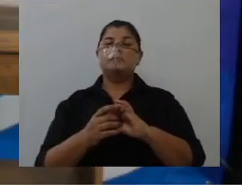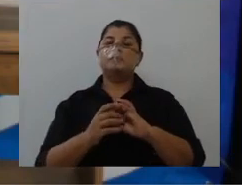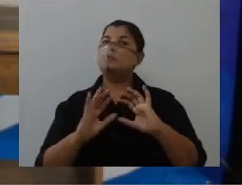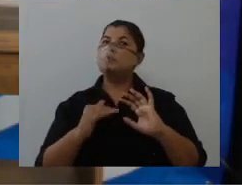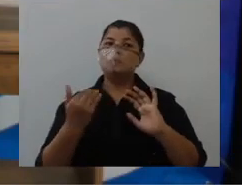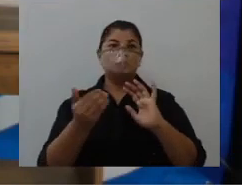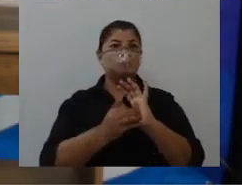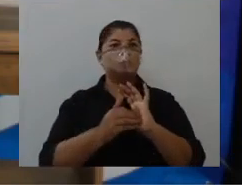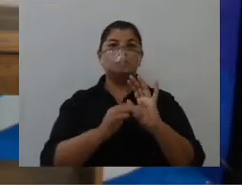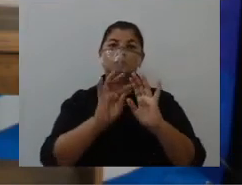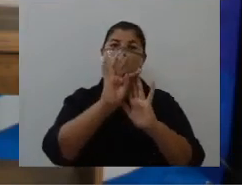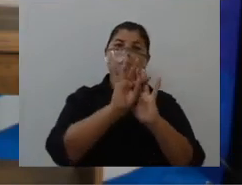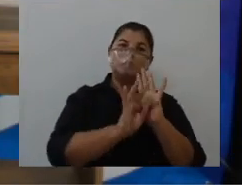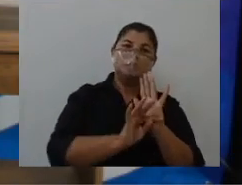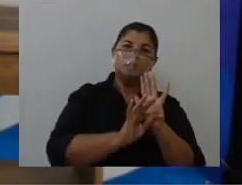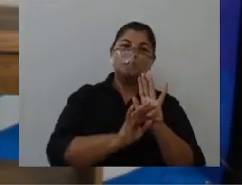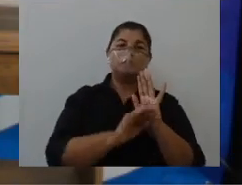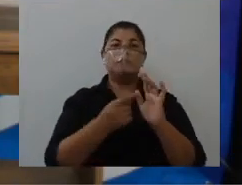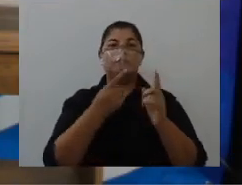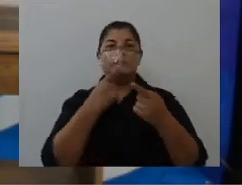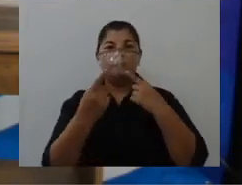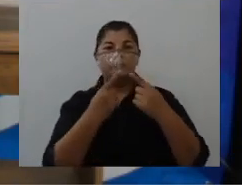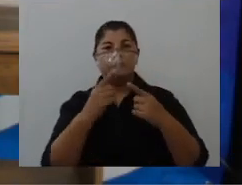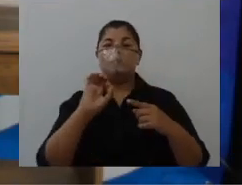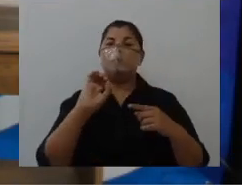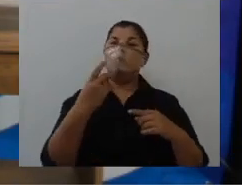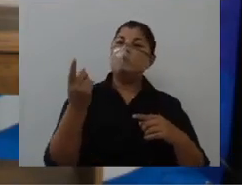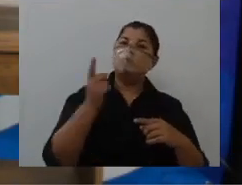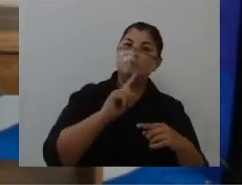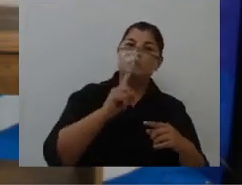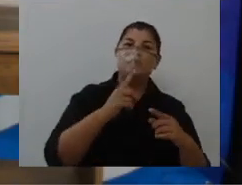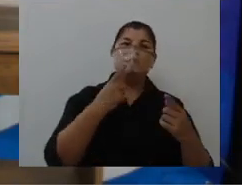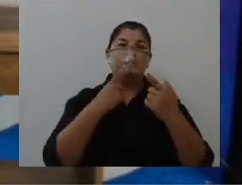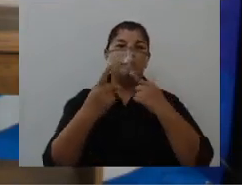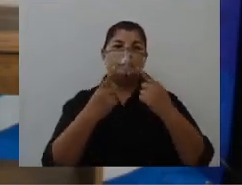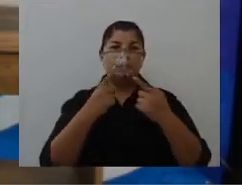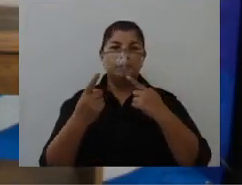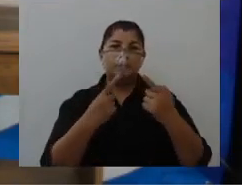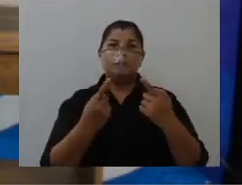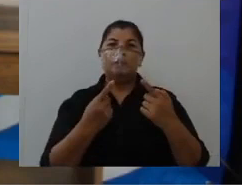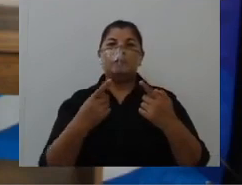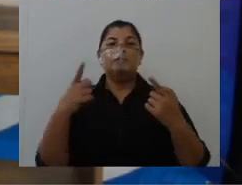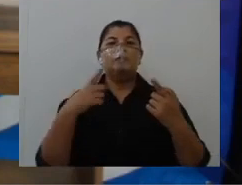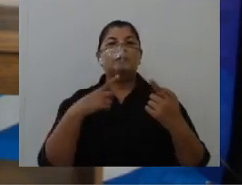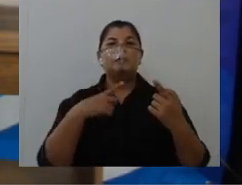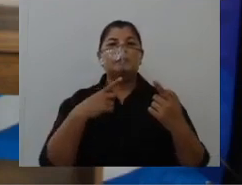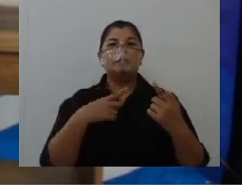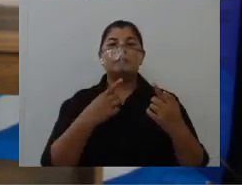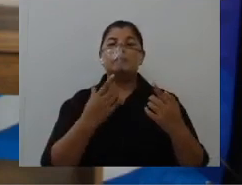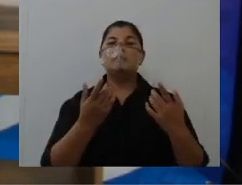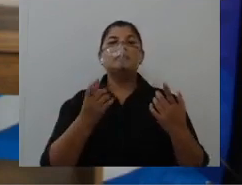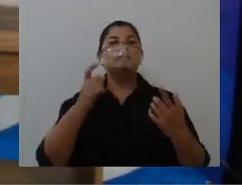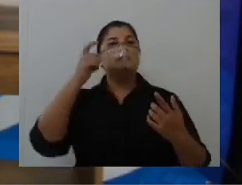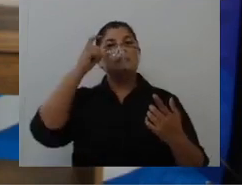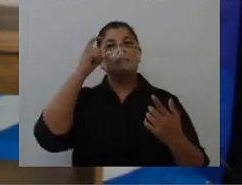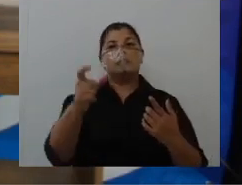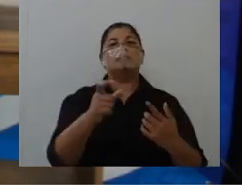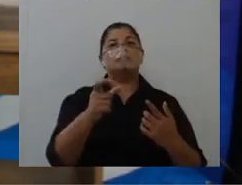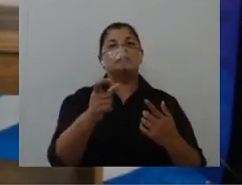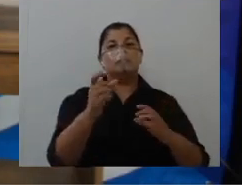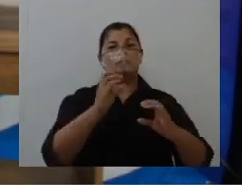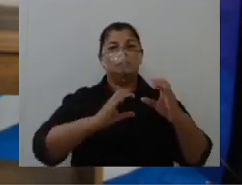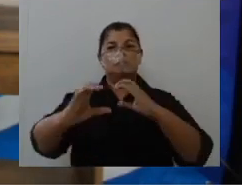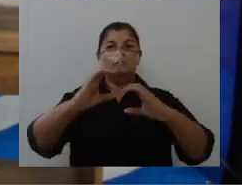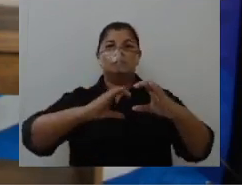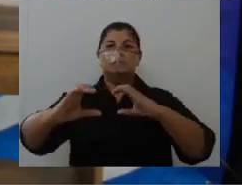texto, seja ele verbal ou não verbal, ele é produzido, Mari, com uma intenção comunicativa. Então, quando